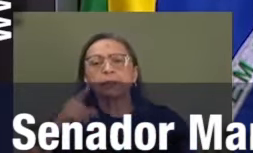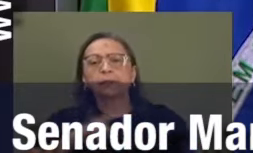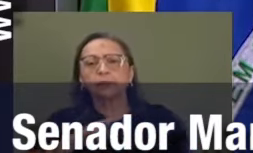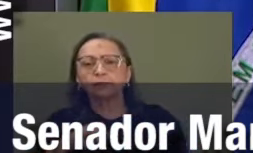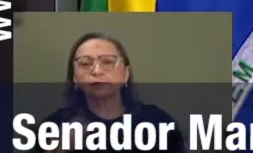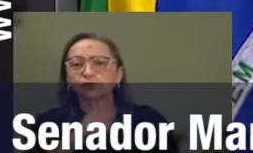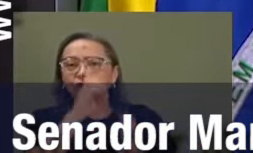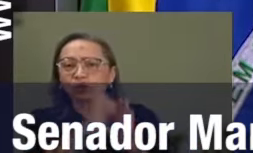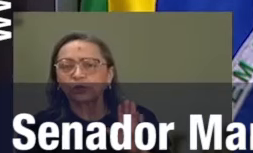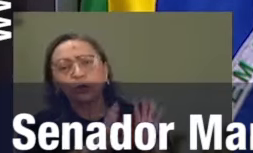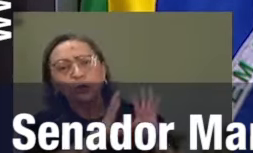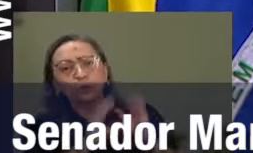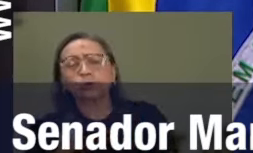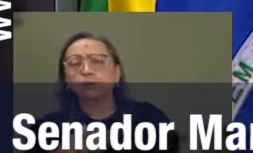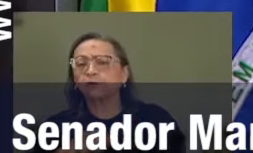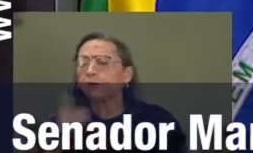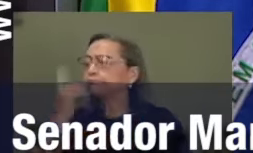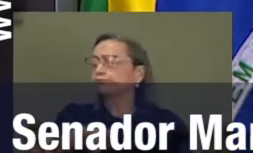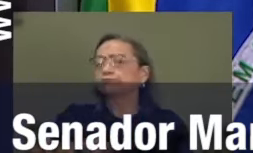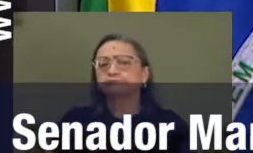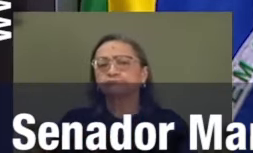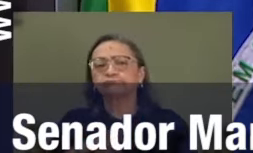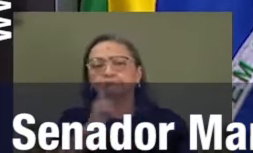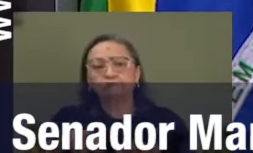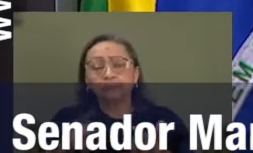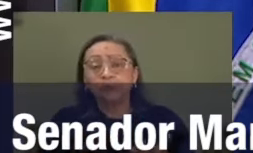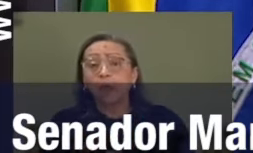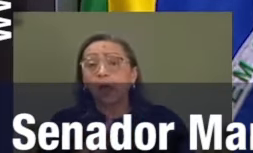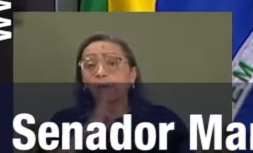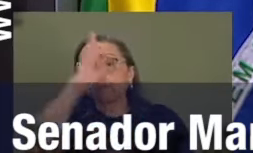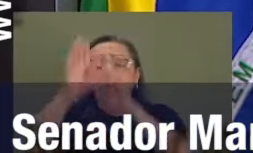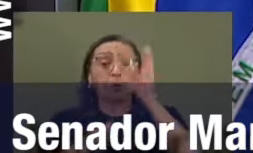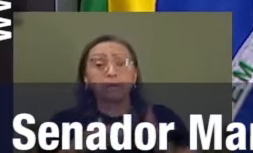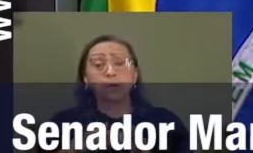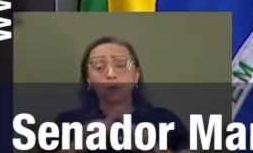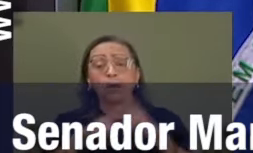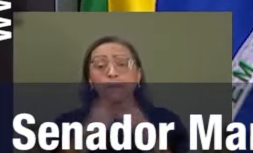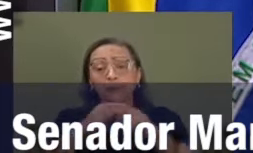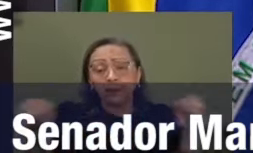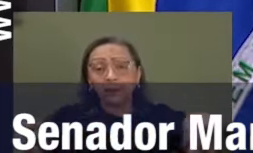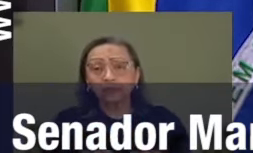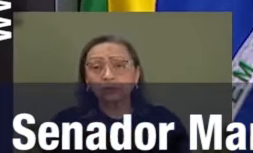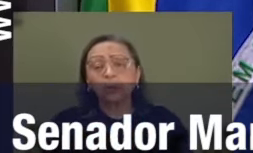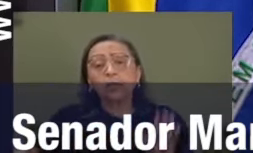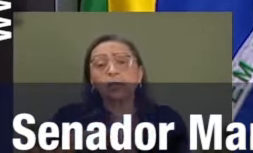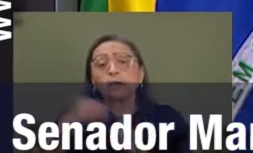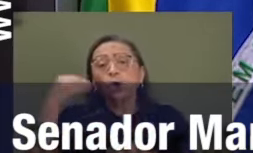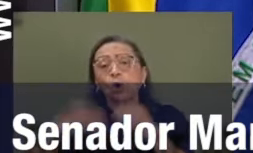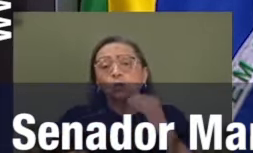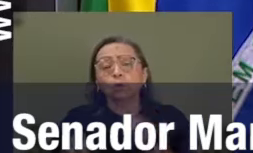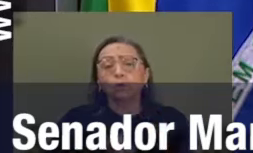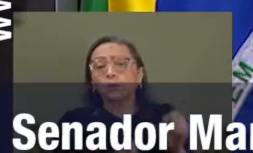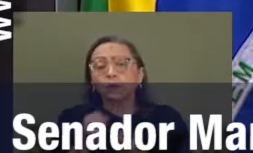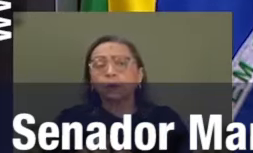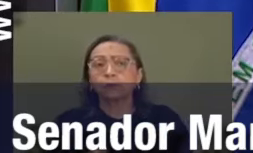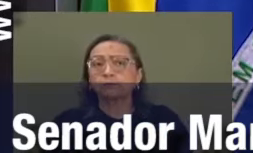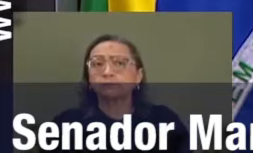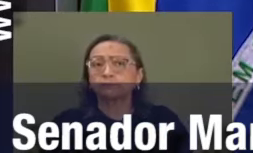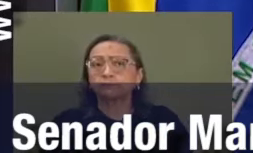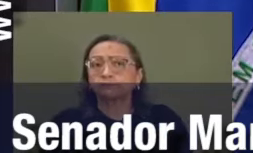temos, todas as minhas foram violadas. A invasão ao meu gabinete é um crime contra um poder, invadir um gabinete